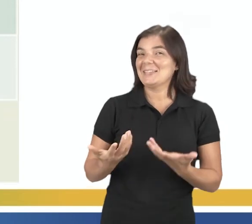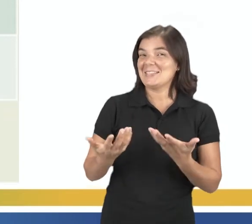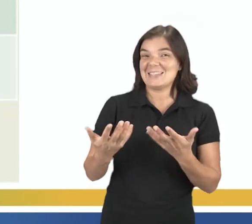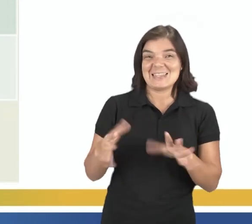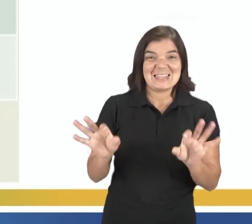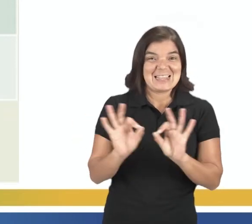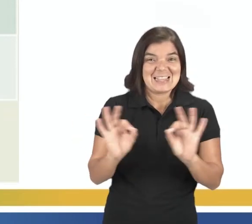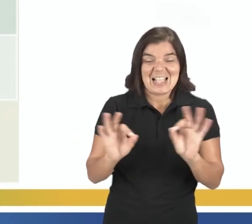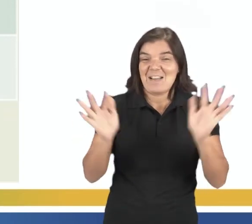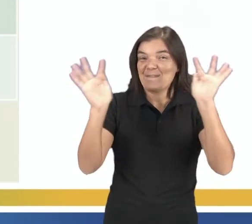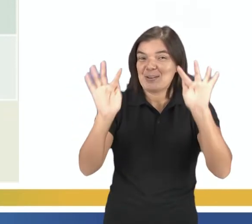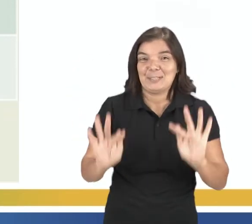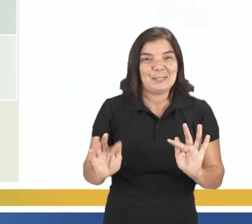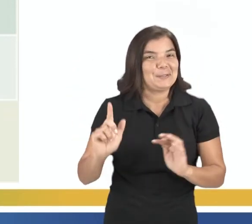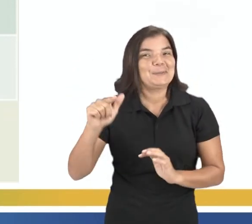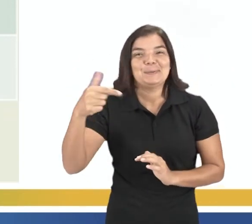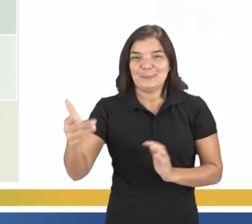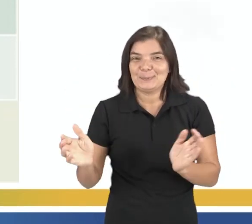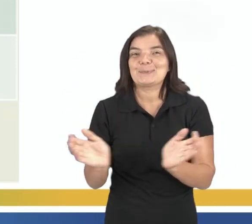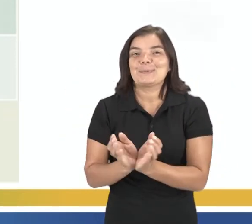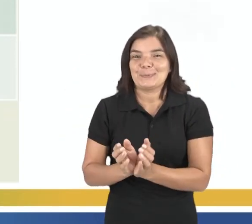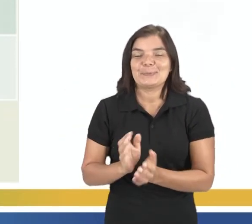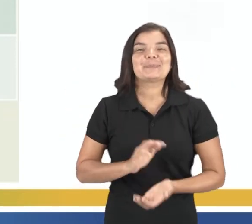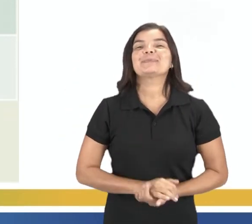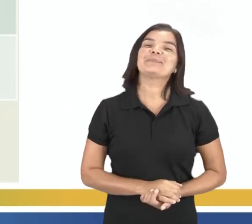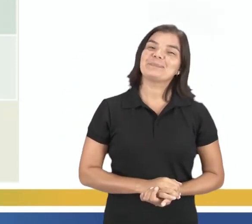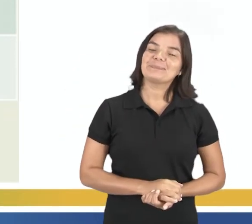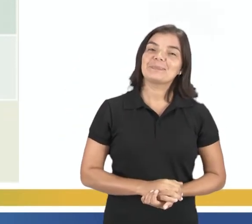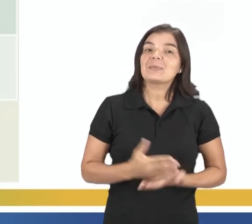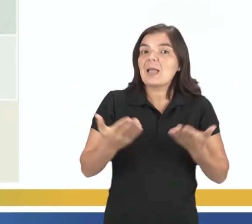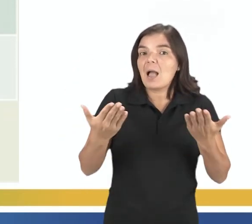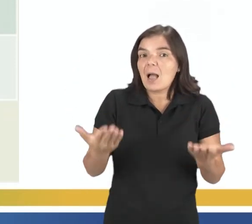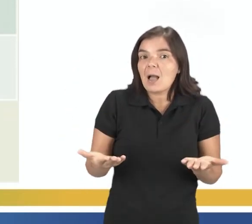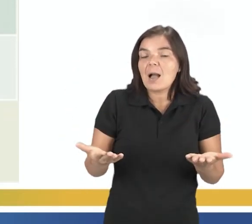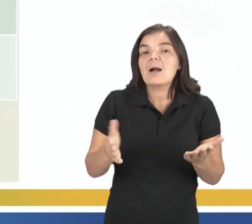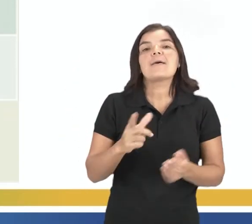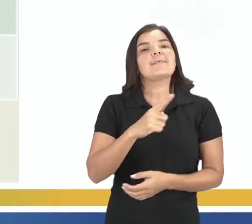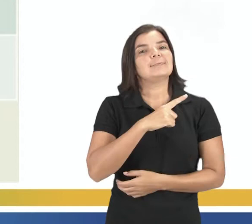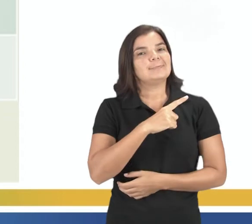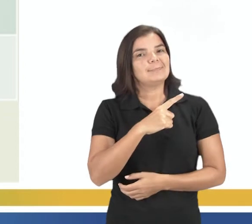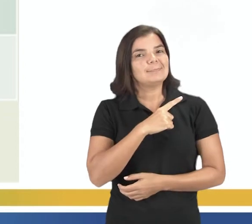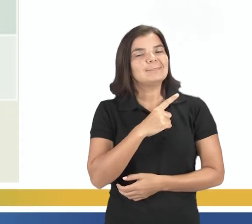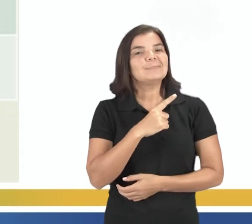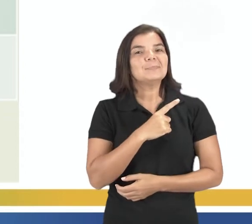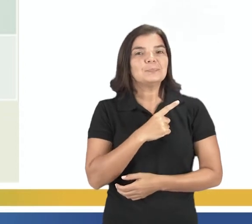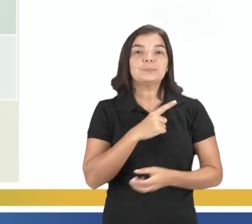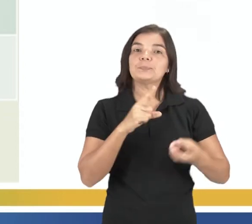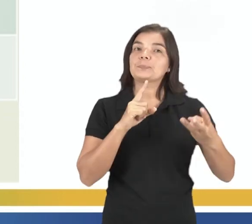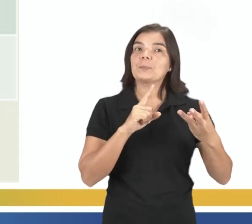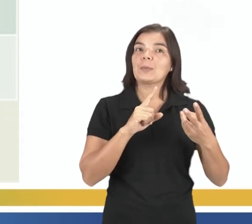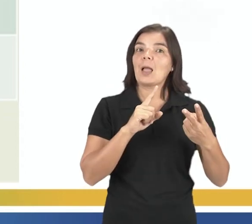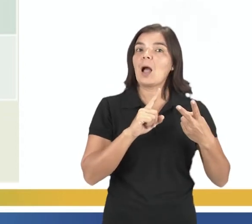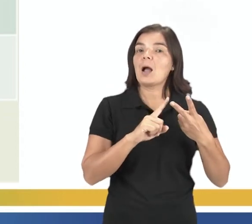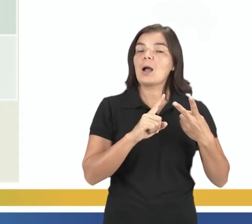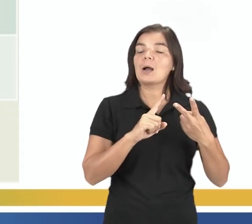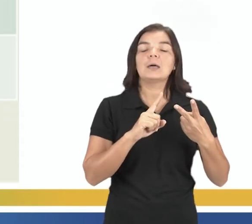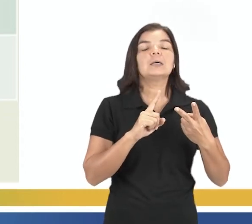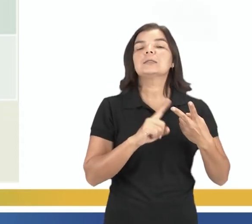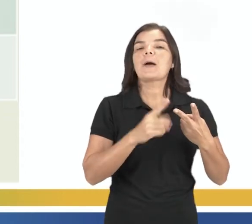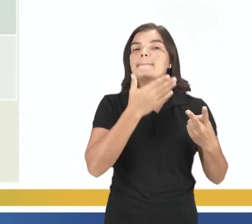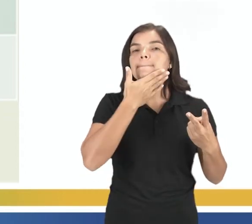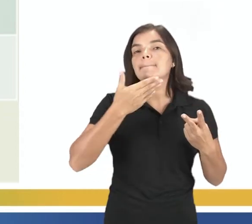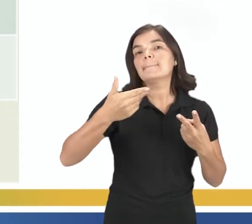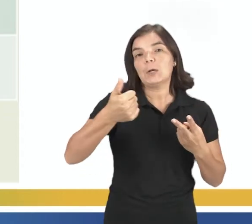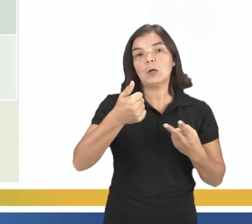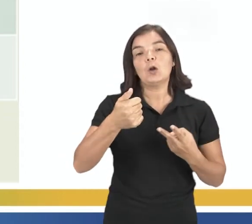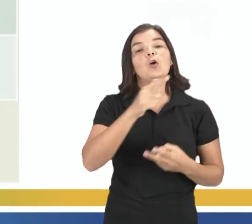conta a felicidade dos cidadãos. Agora, nós vamos ter a segunda melhor